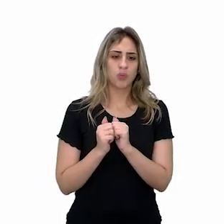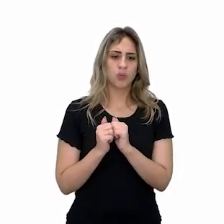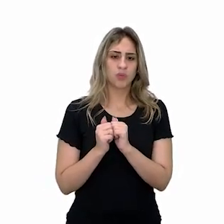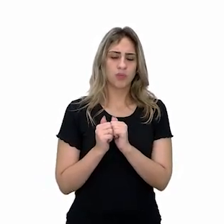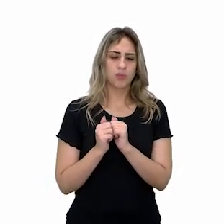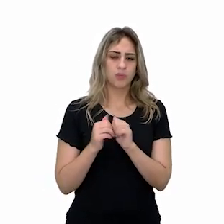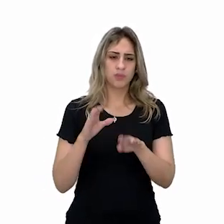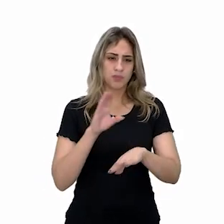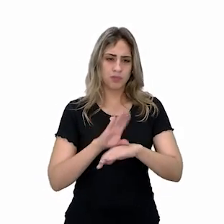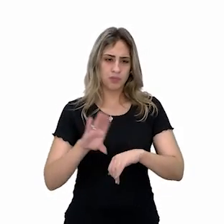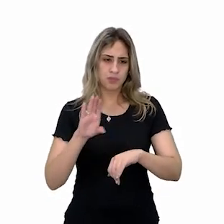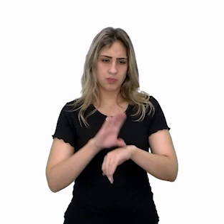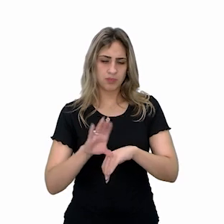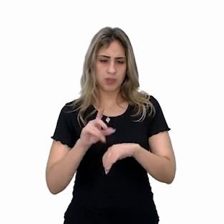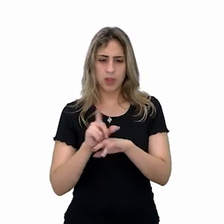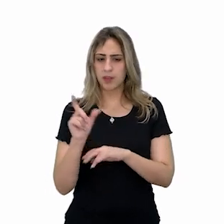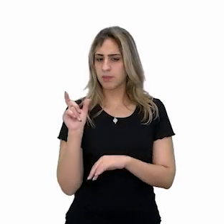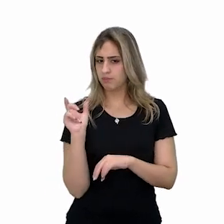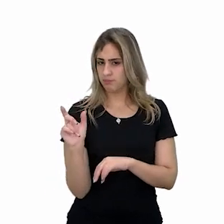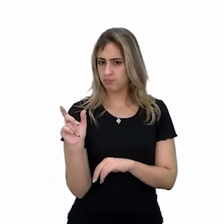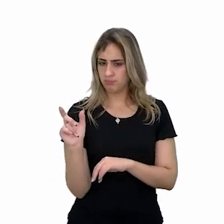Começando a palavra.